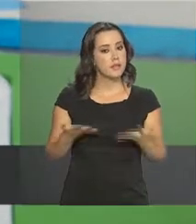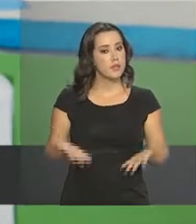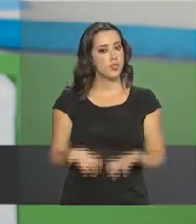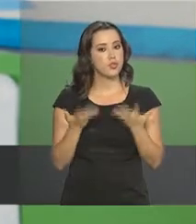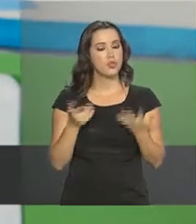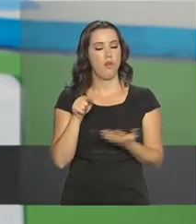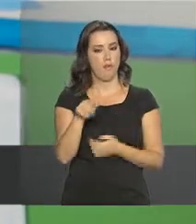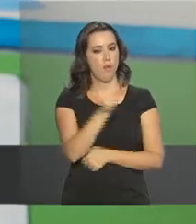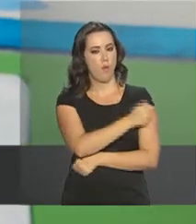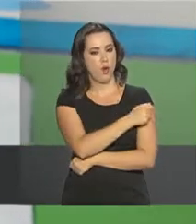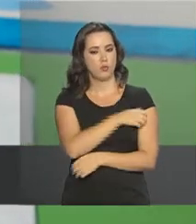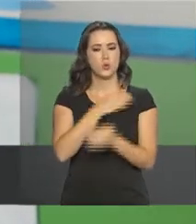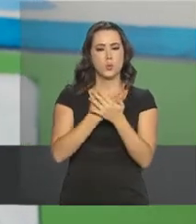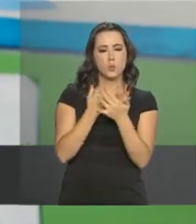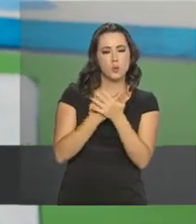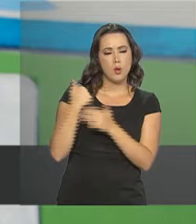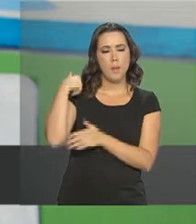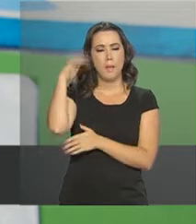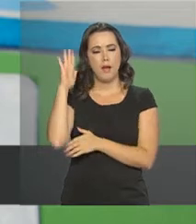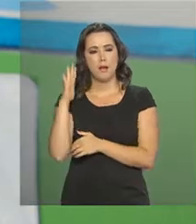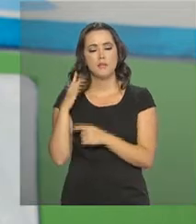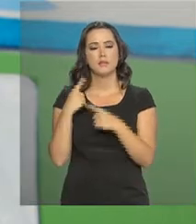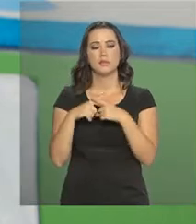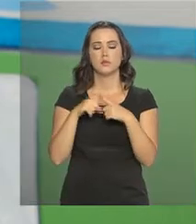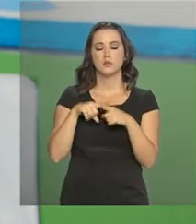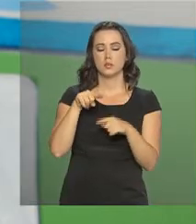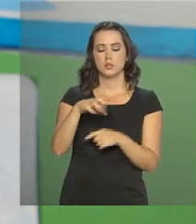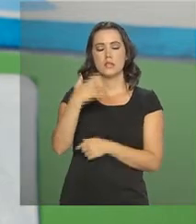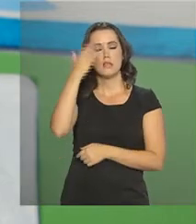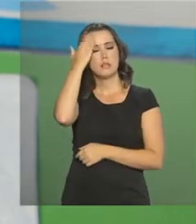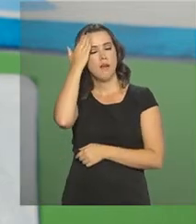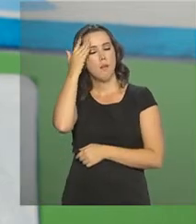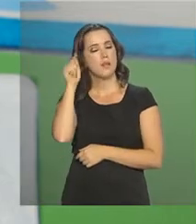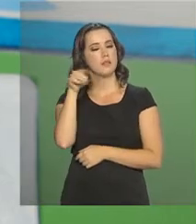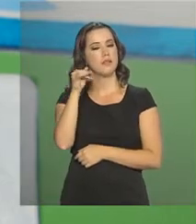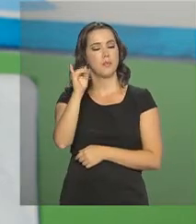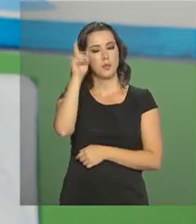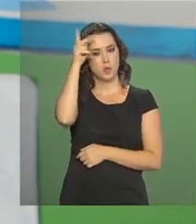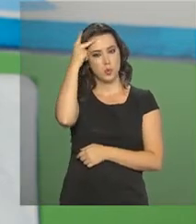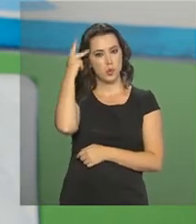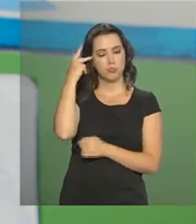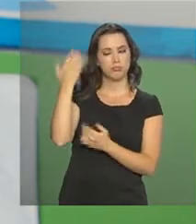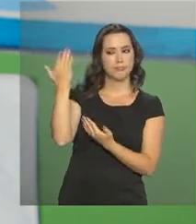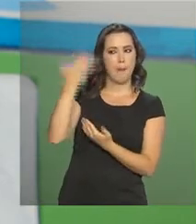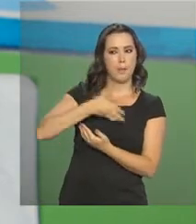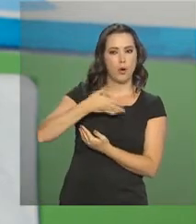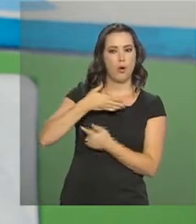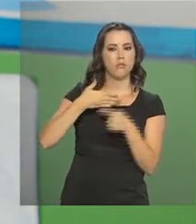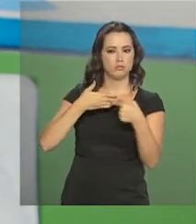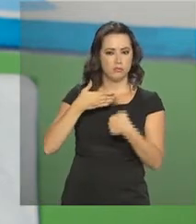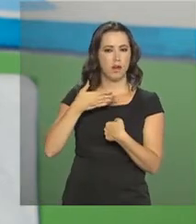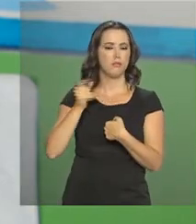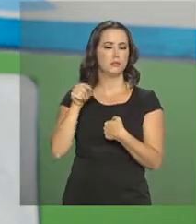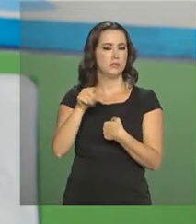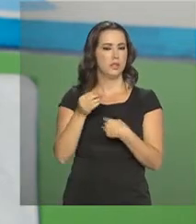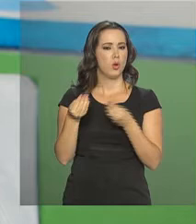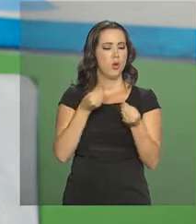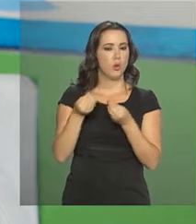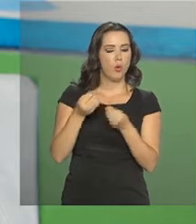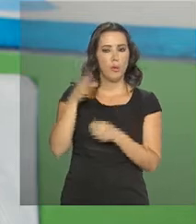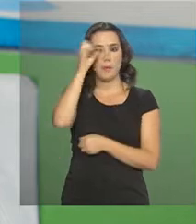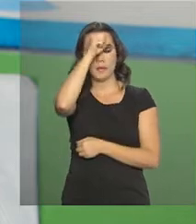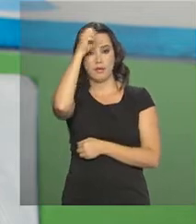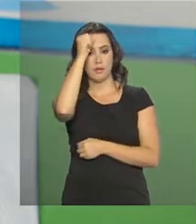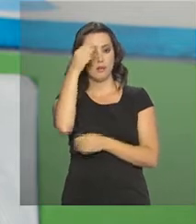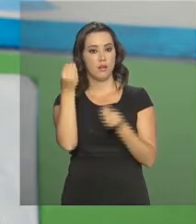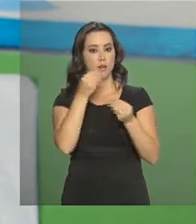estudar mais incentiva a ele saber se alguém tá me avaliando outras se preocupando como que eu estou aprendendo